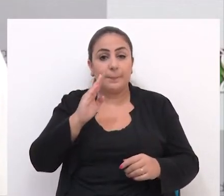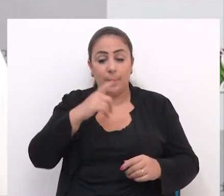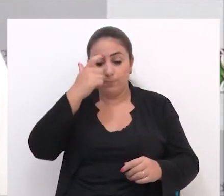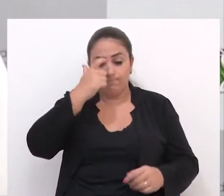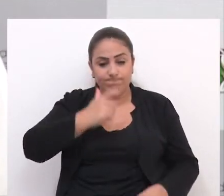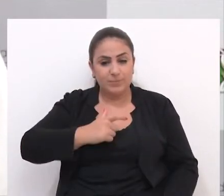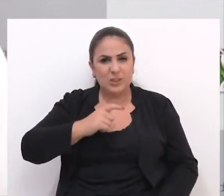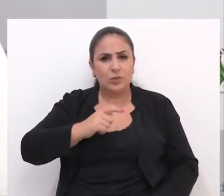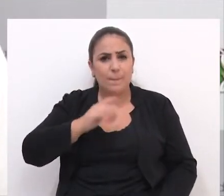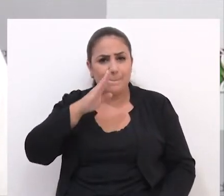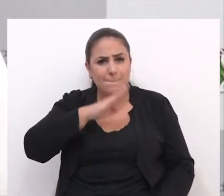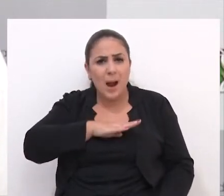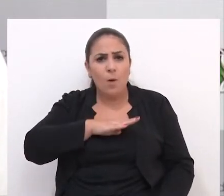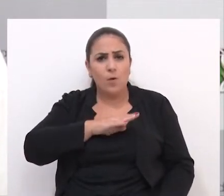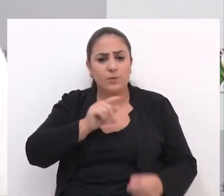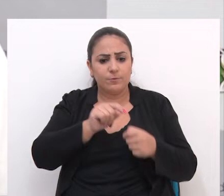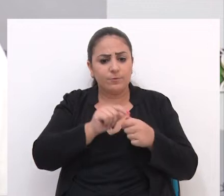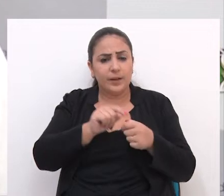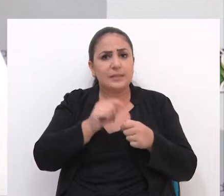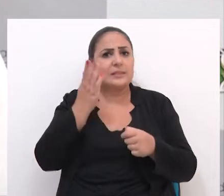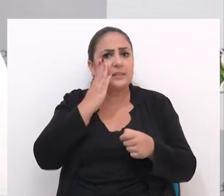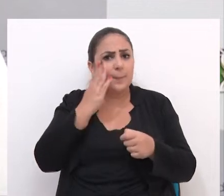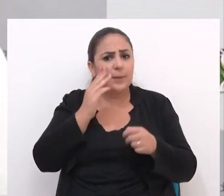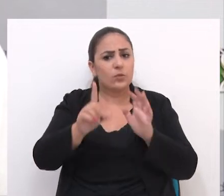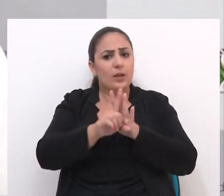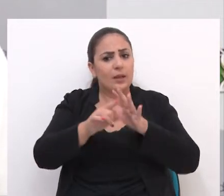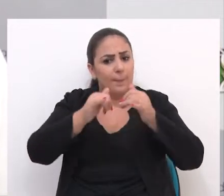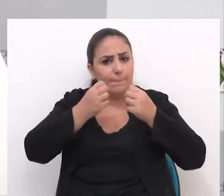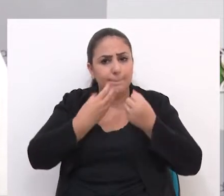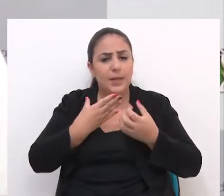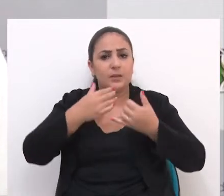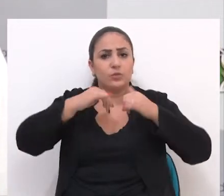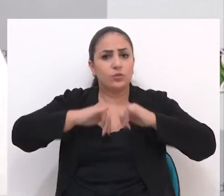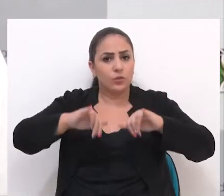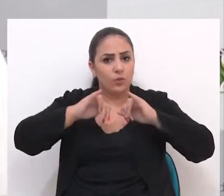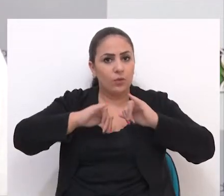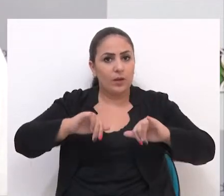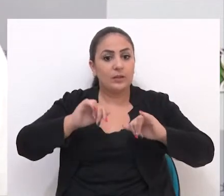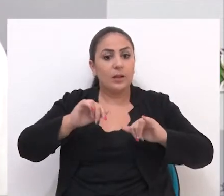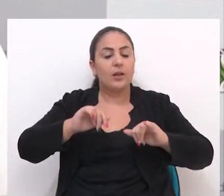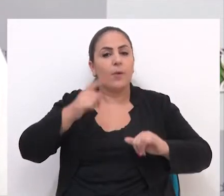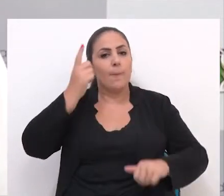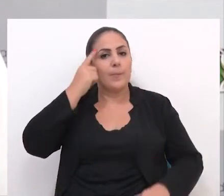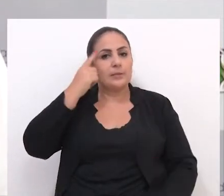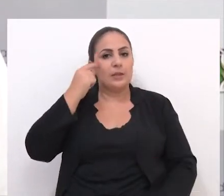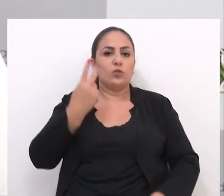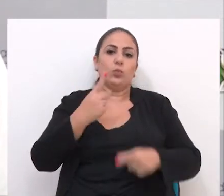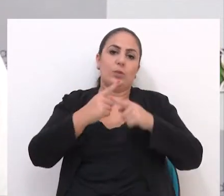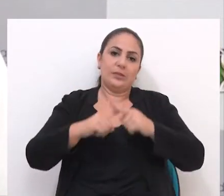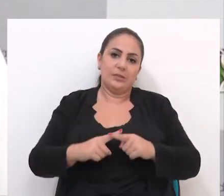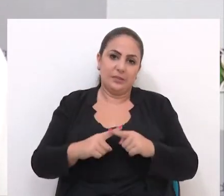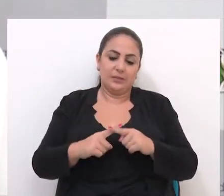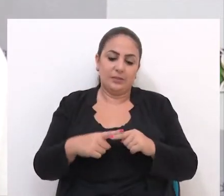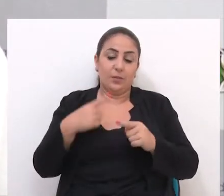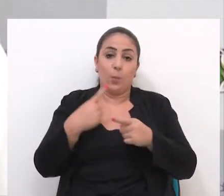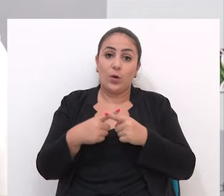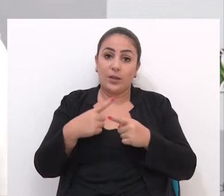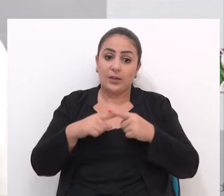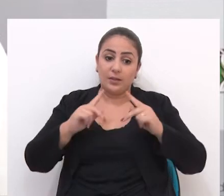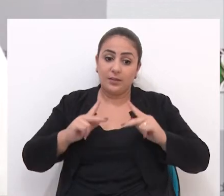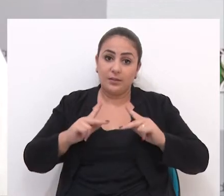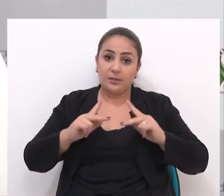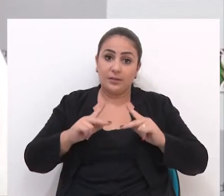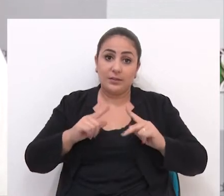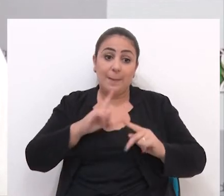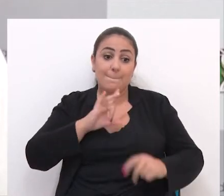caráter que fazem isso, sabendo dessa lei, que se essa lei for bem divulgada, for estabelecida, eles vão pensar duas vezes, porque na verdade